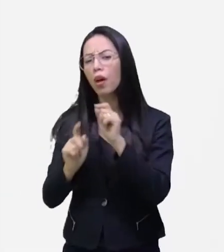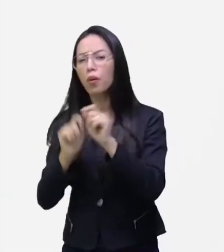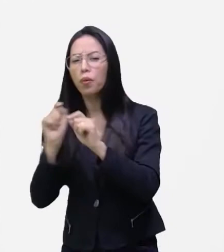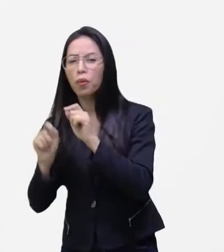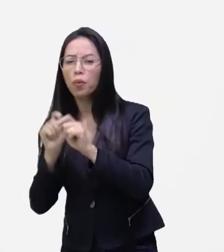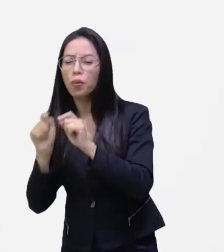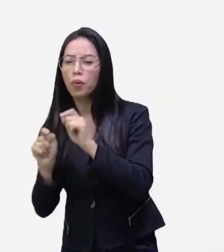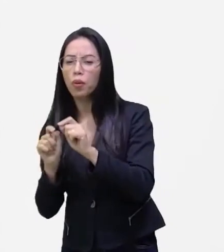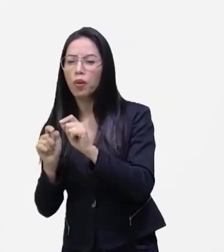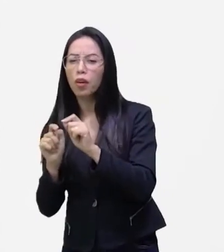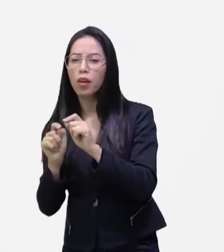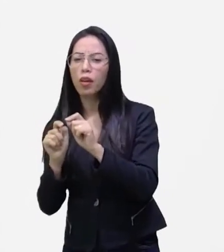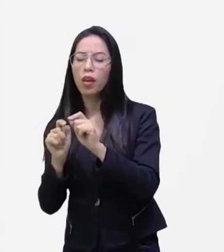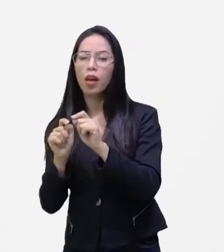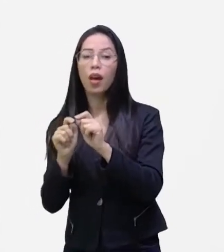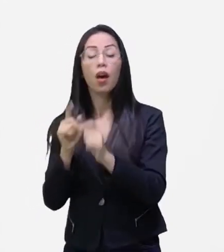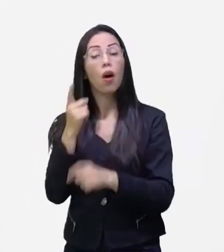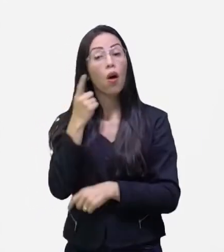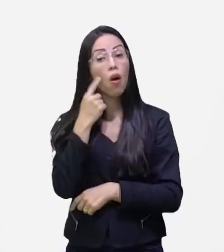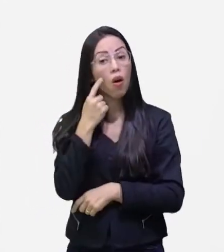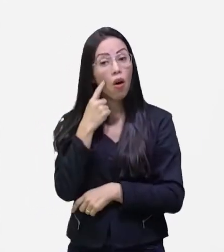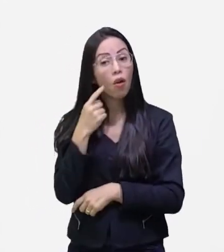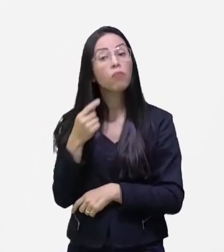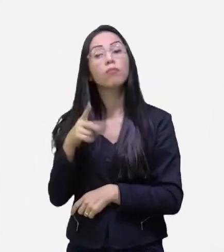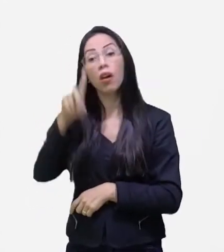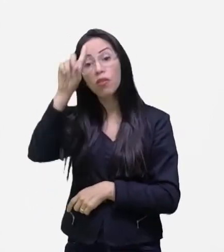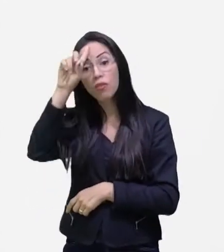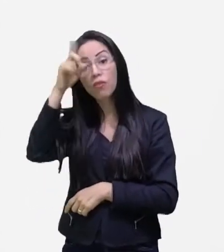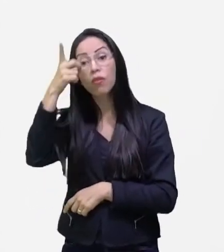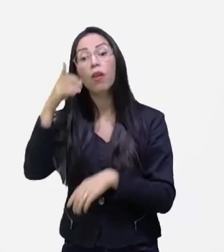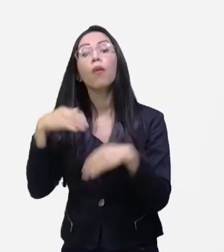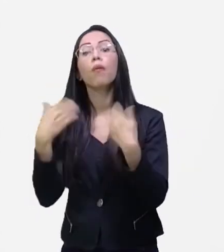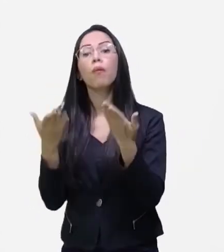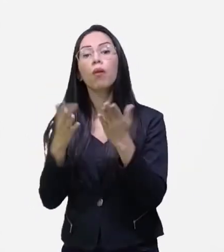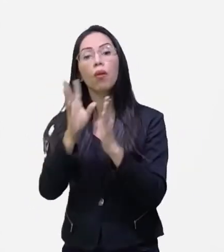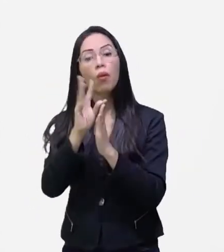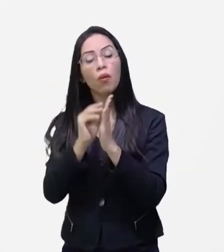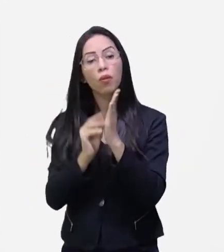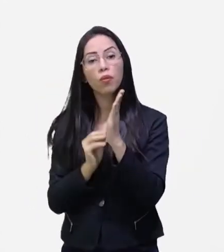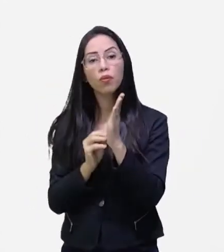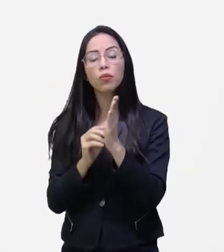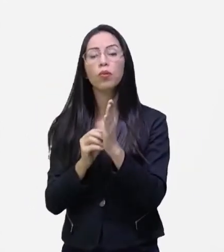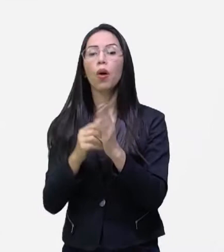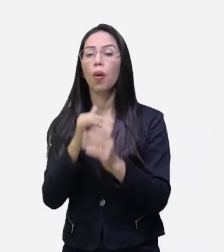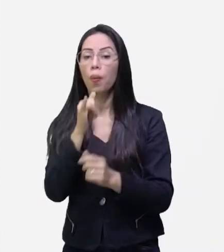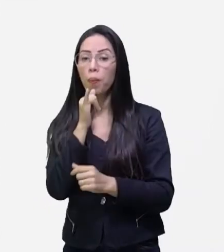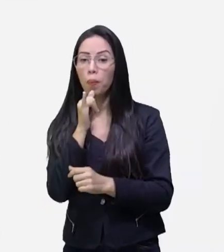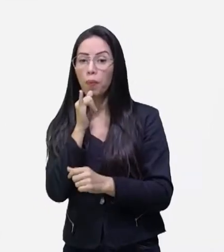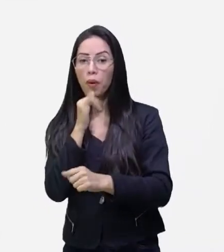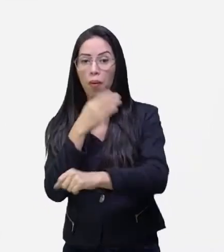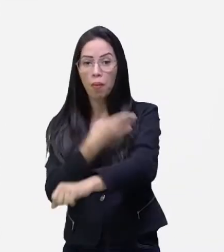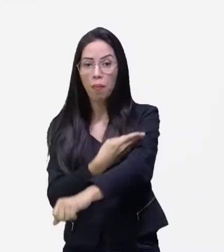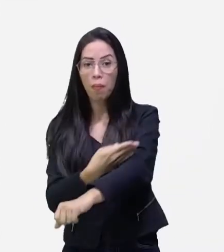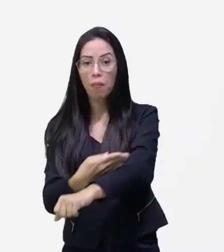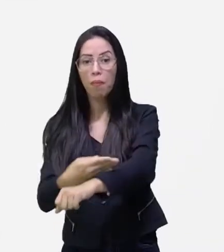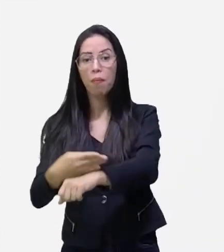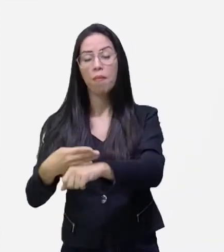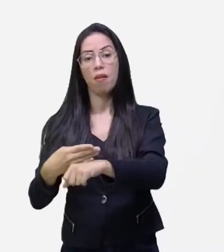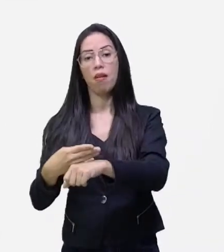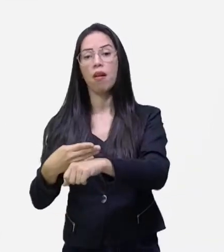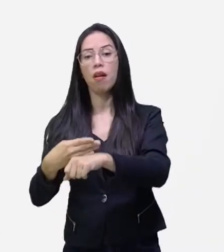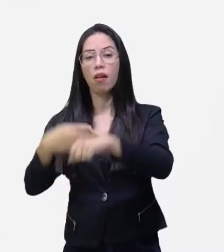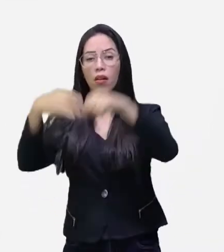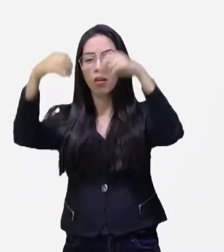para você aí, tentar adivinhar o nosso conteúdo. É branca como a neve, fala e não